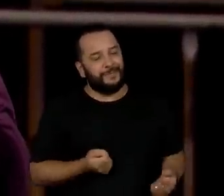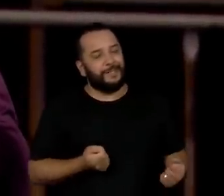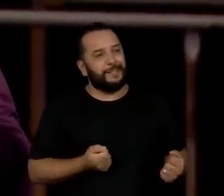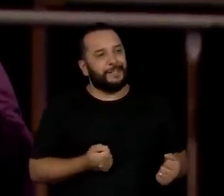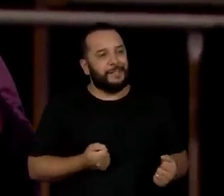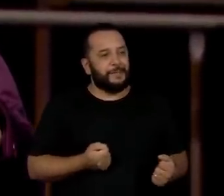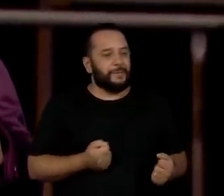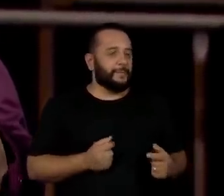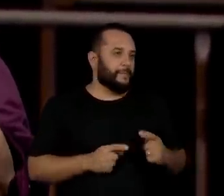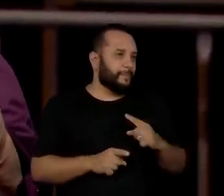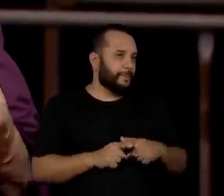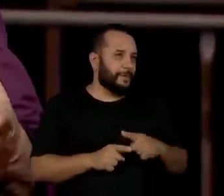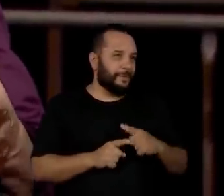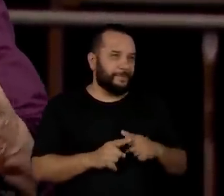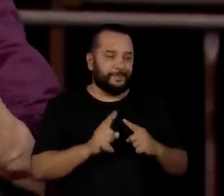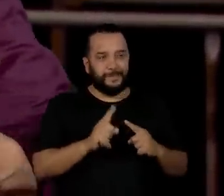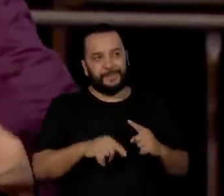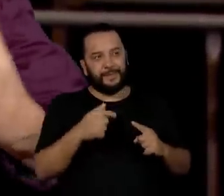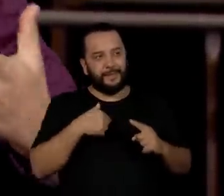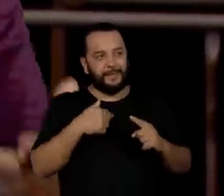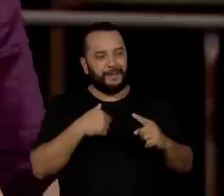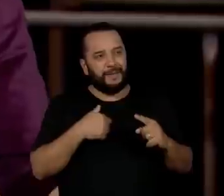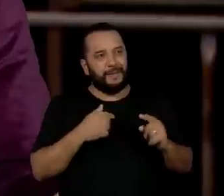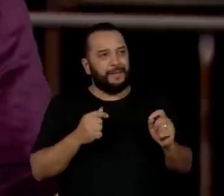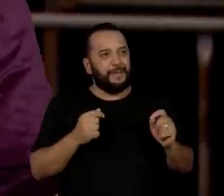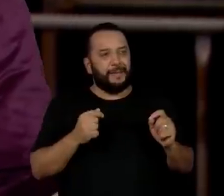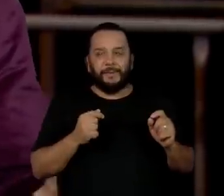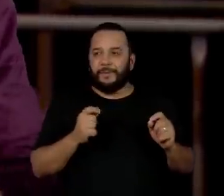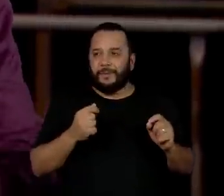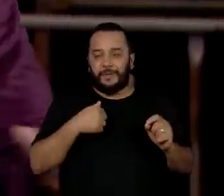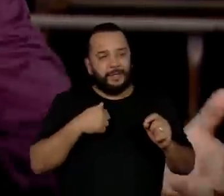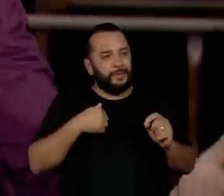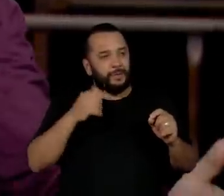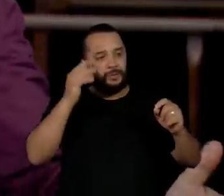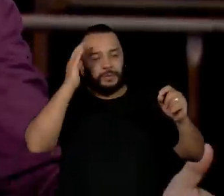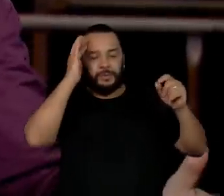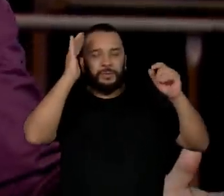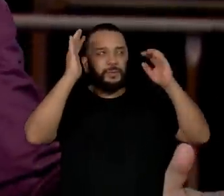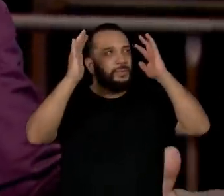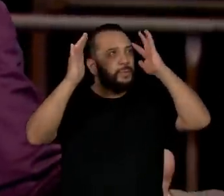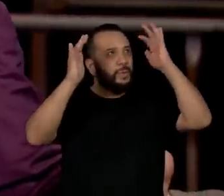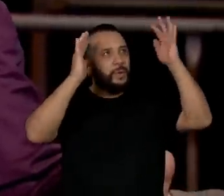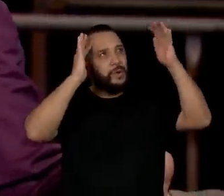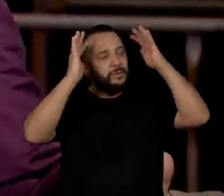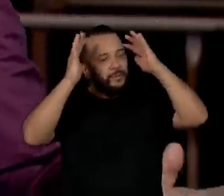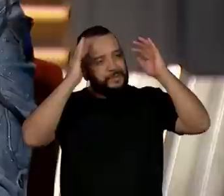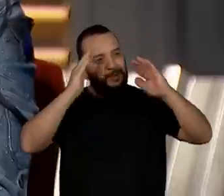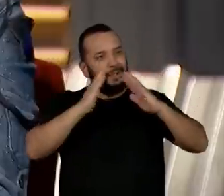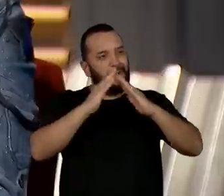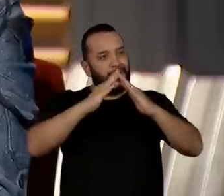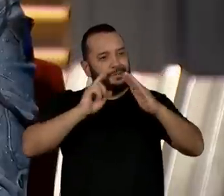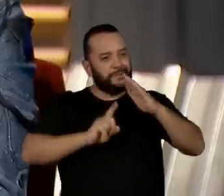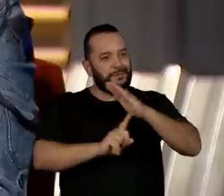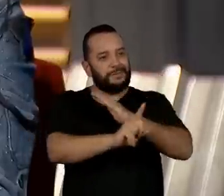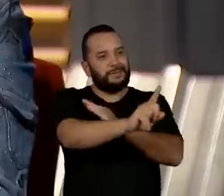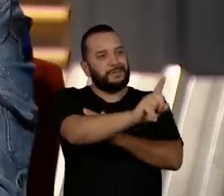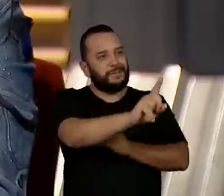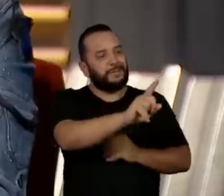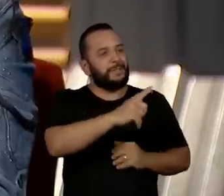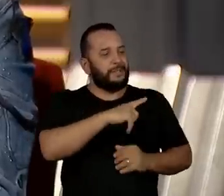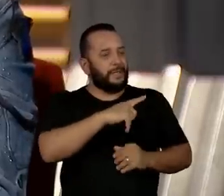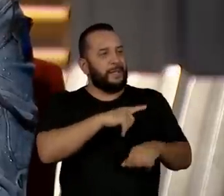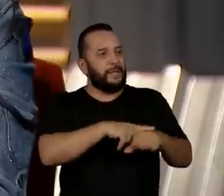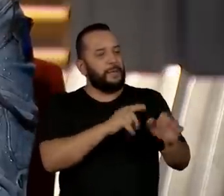é uma ilusão né você sair de casa né você vive um momento ali você tem direito né